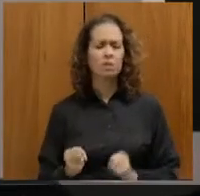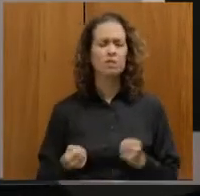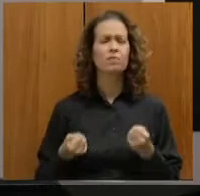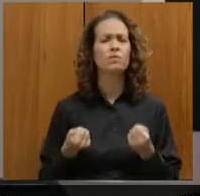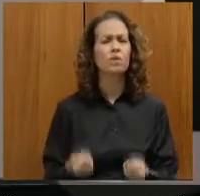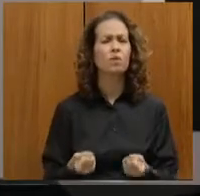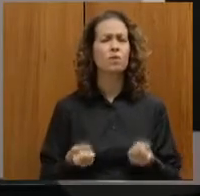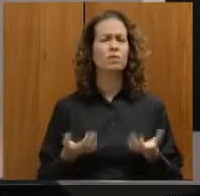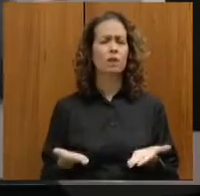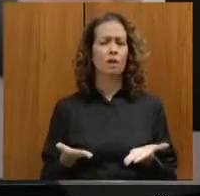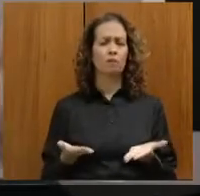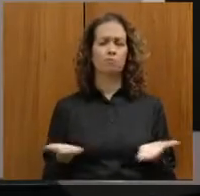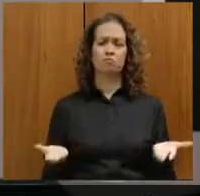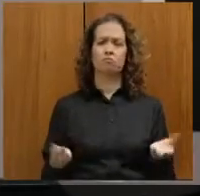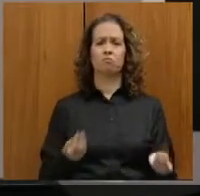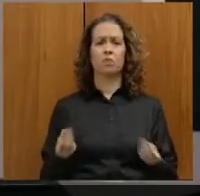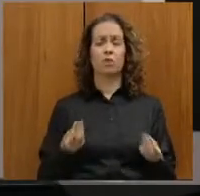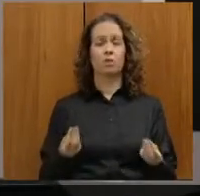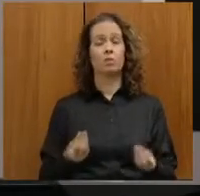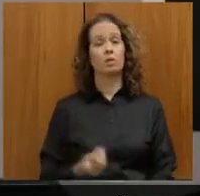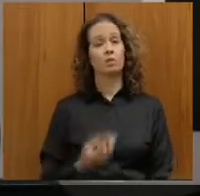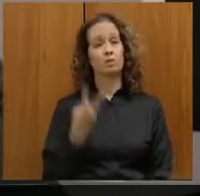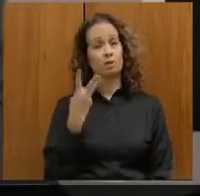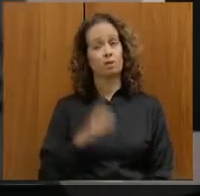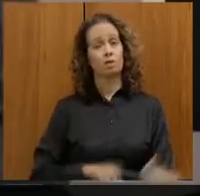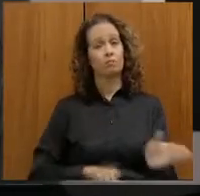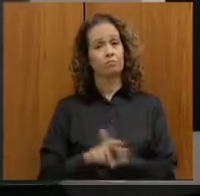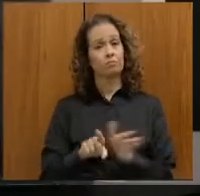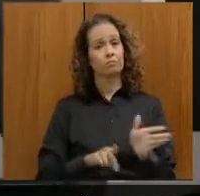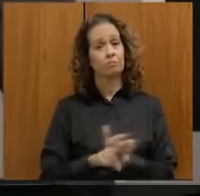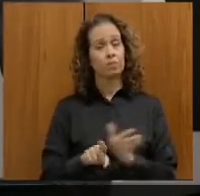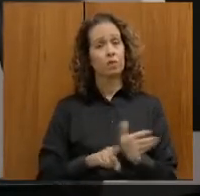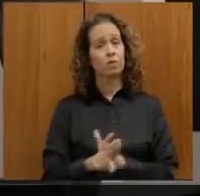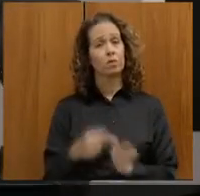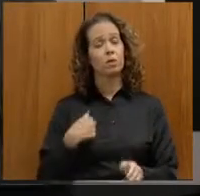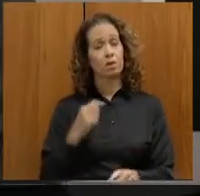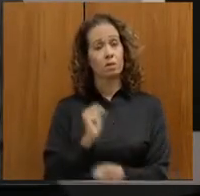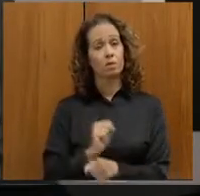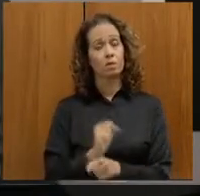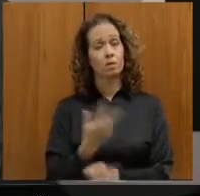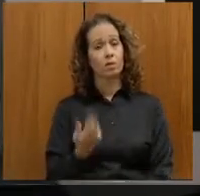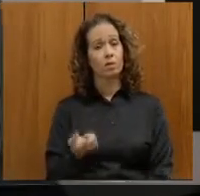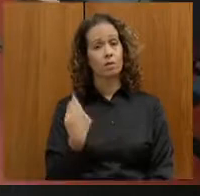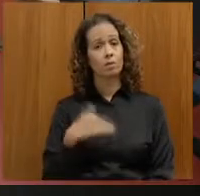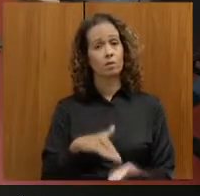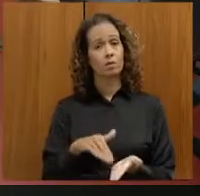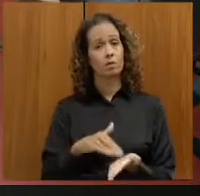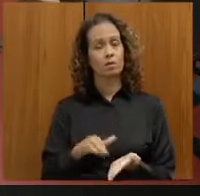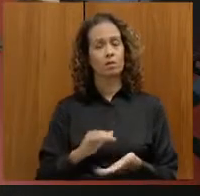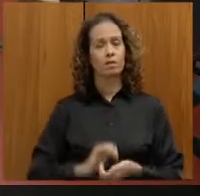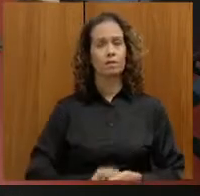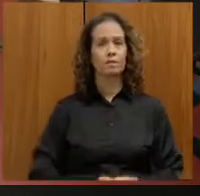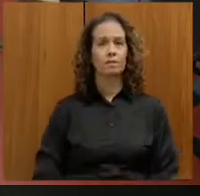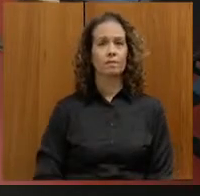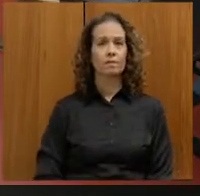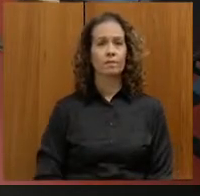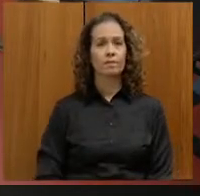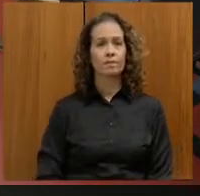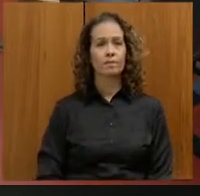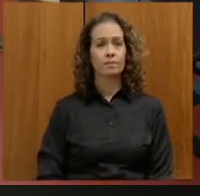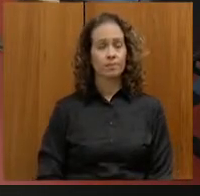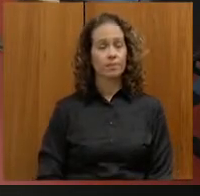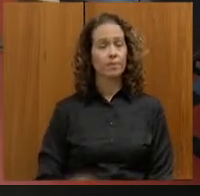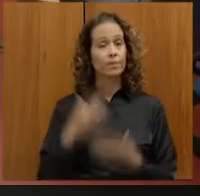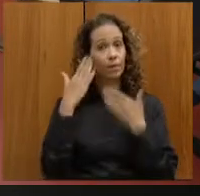empenhar o mar o que eu faço são essas três considerações presidentes e eu aguardo a resposta do secretário e